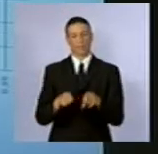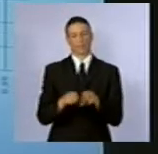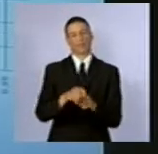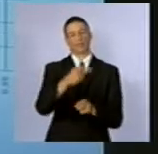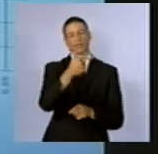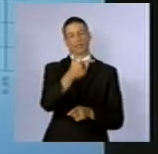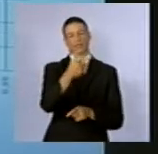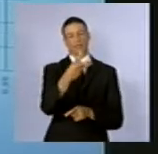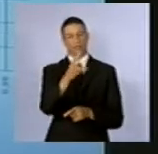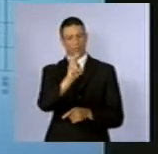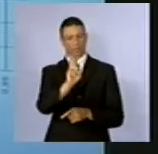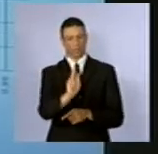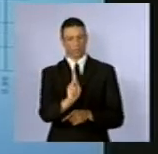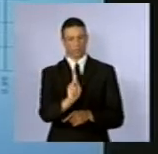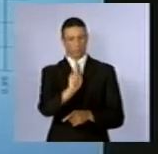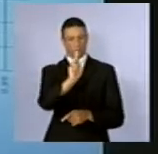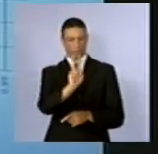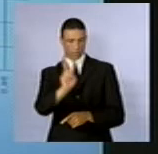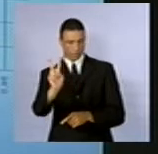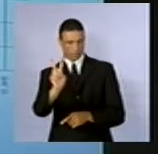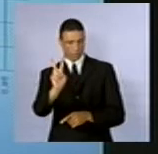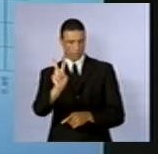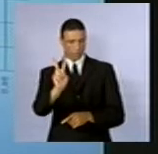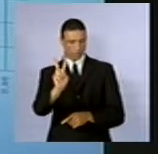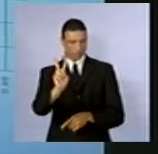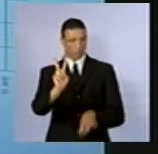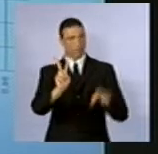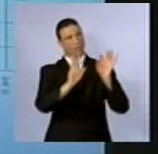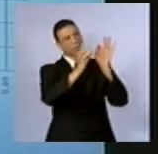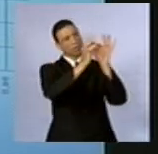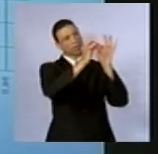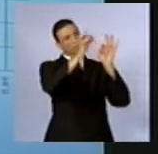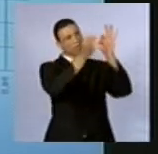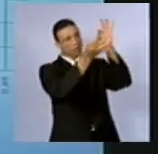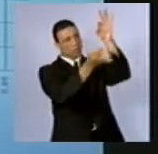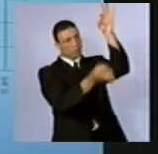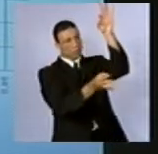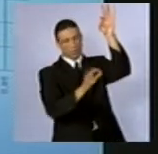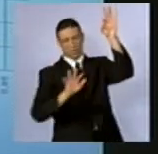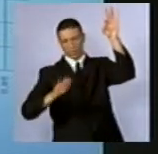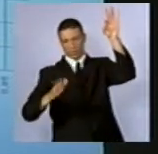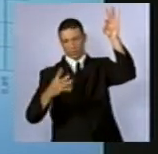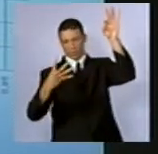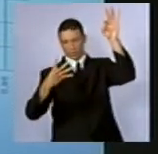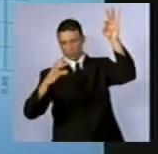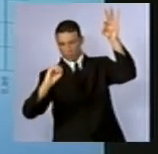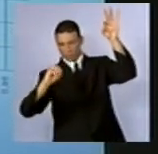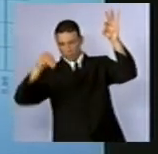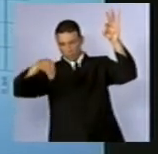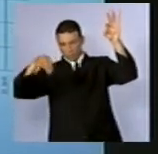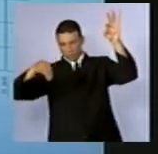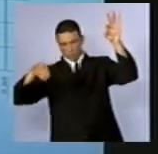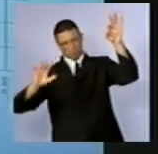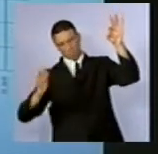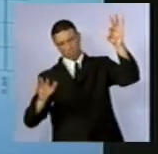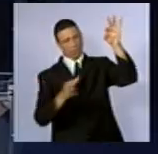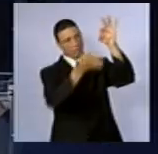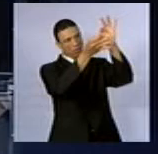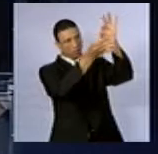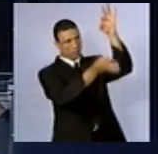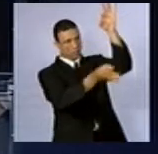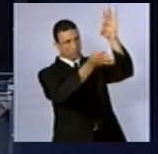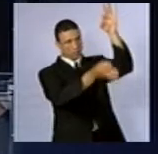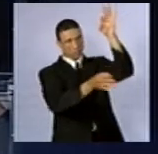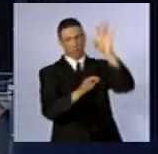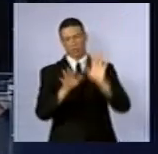kV, ao invés dos 65 metros, algo em torno de 40 e tantos metros, aí também uma